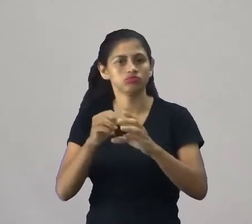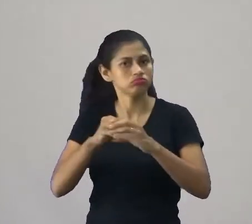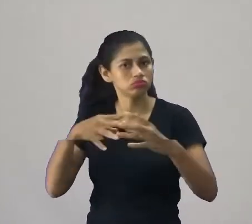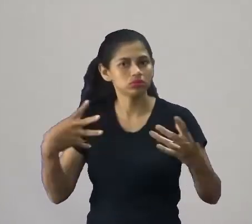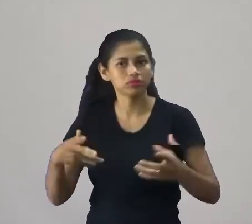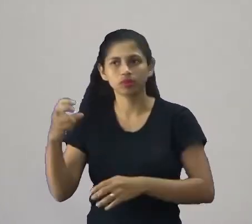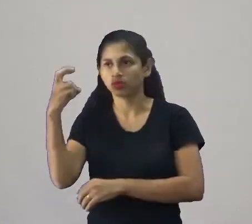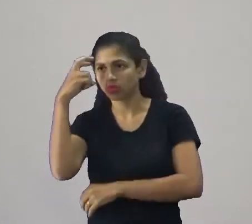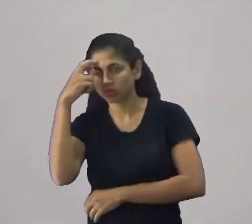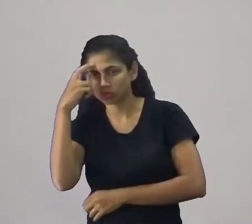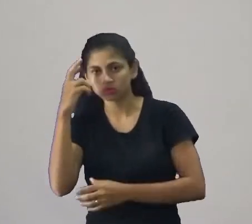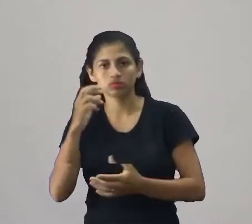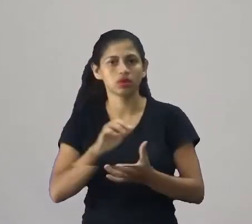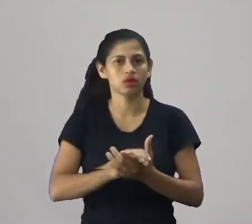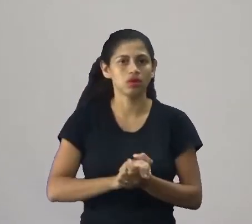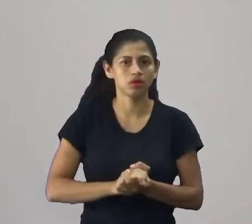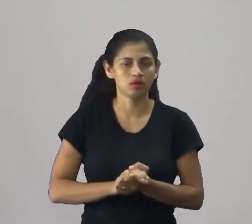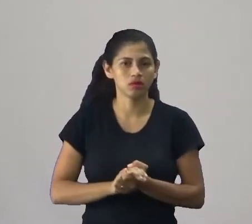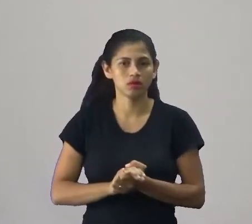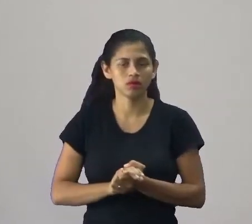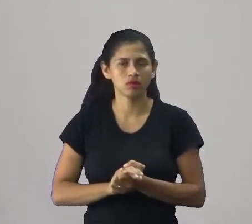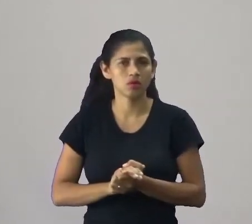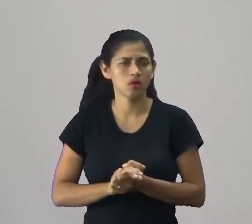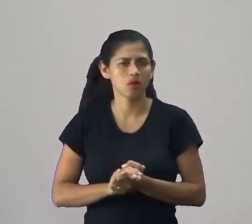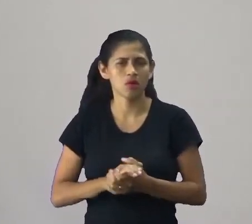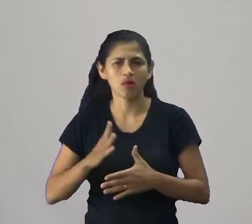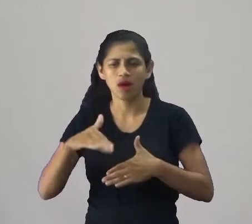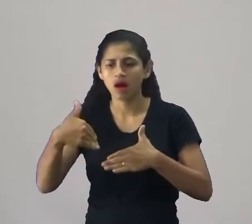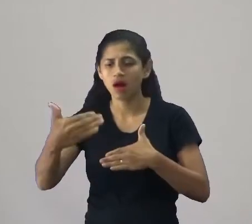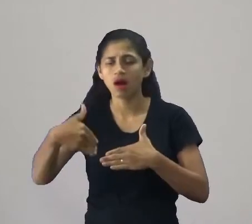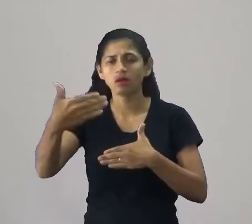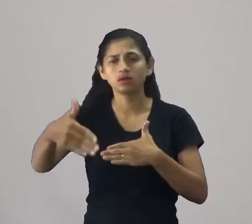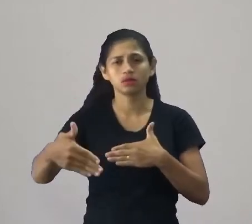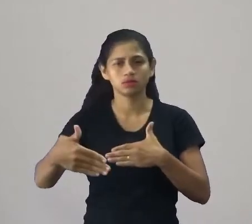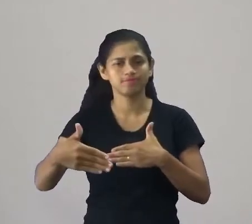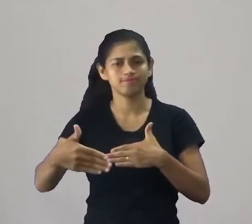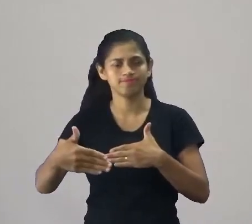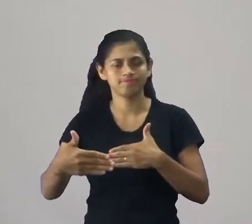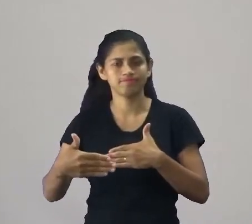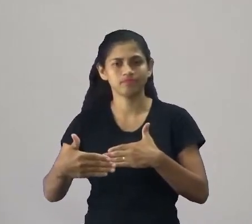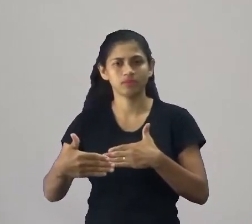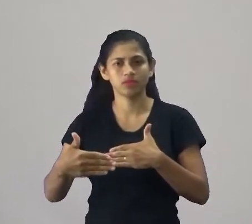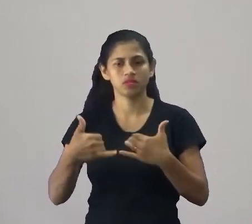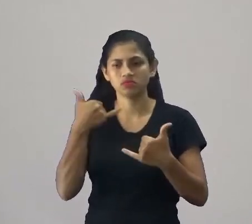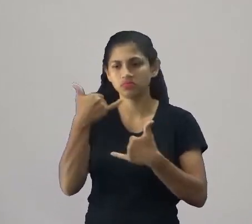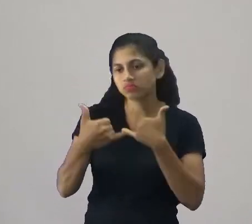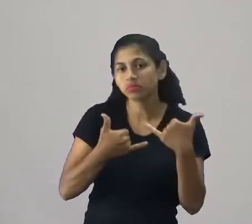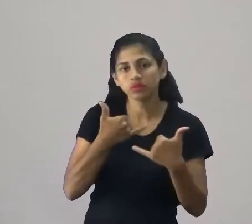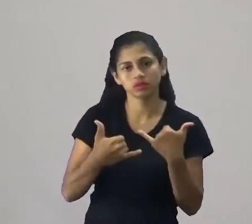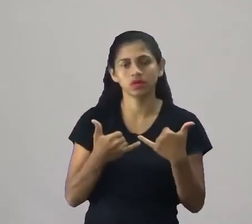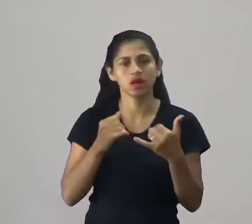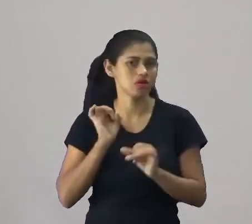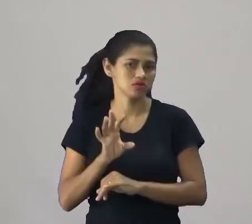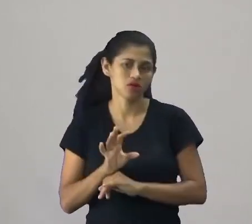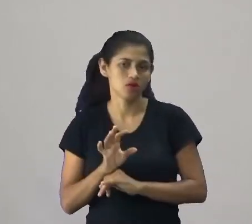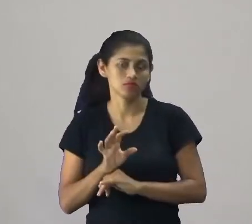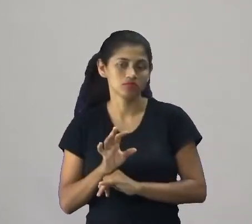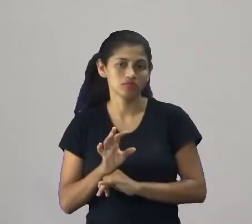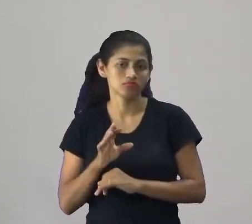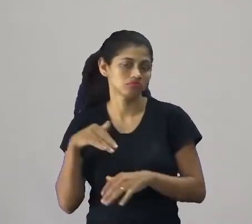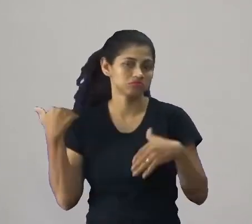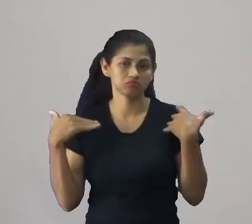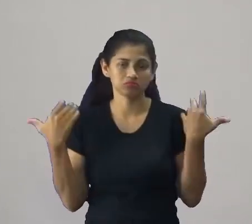além de um livre momento de ludicidade e de, como eu posso dizer,